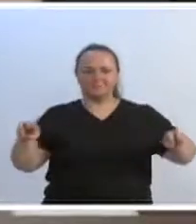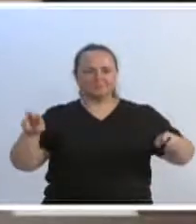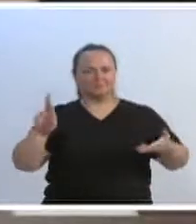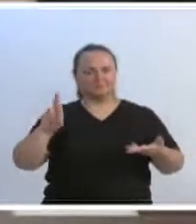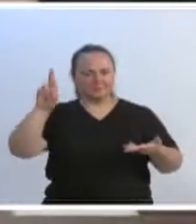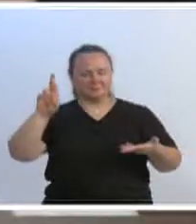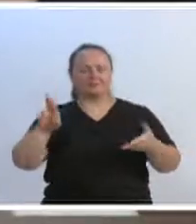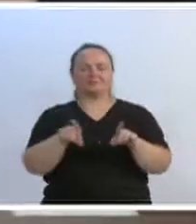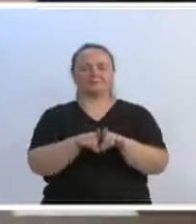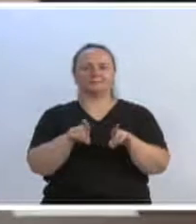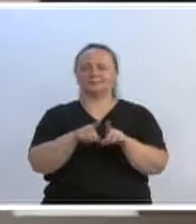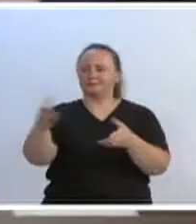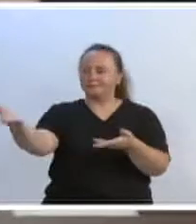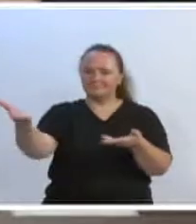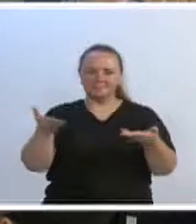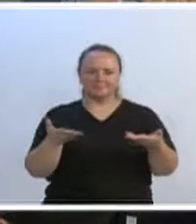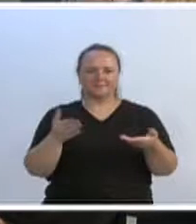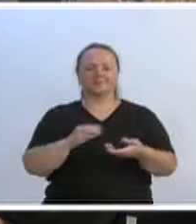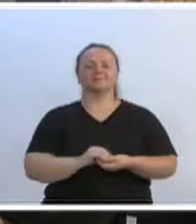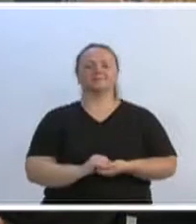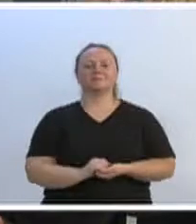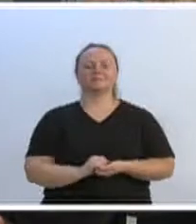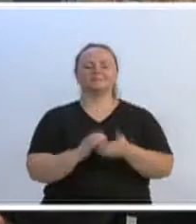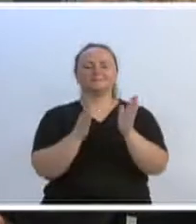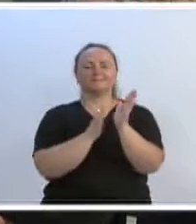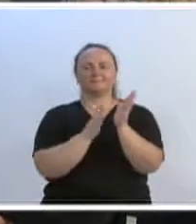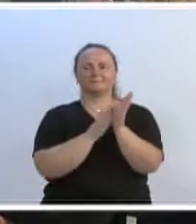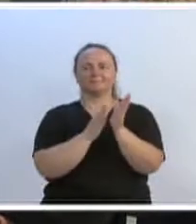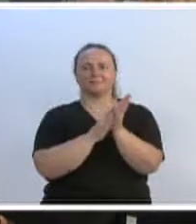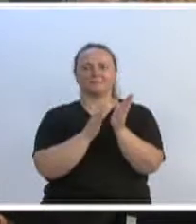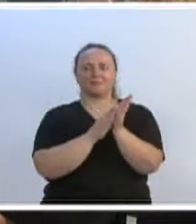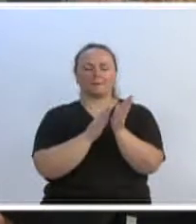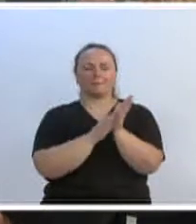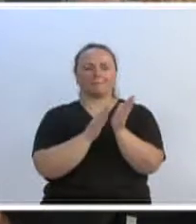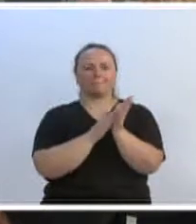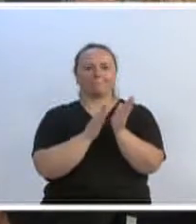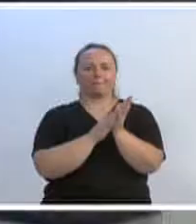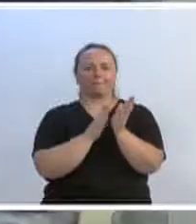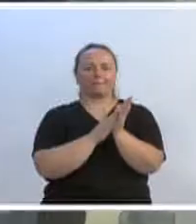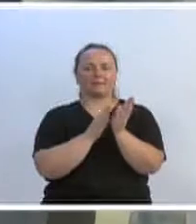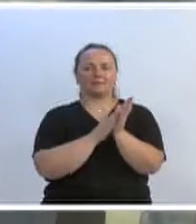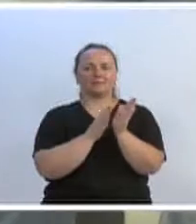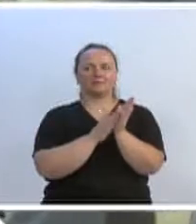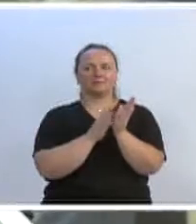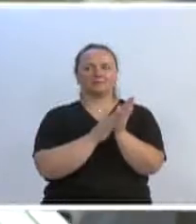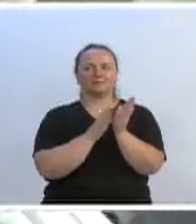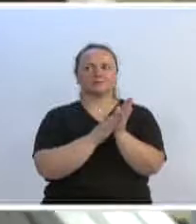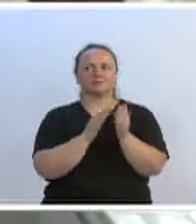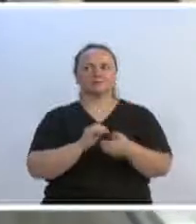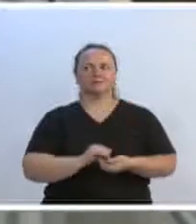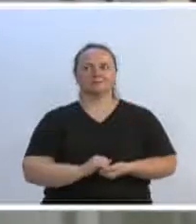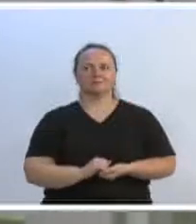E a Cristina Ferreira, chefe do Departamento de História e Geografia da FURB.